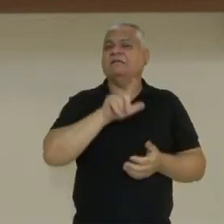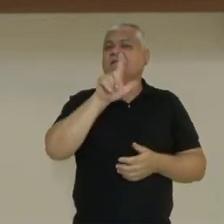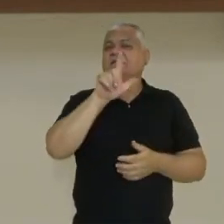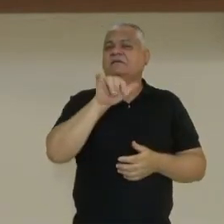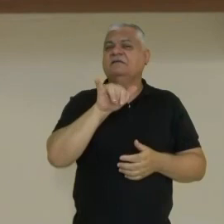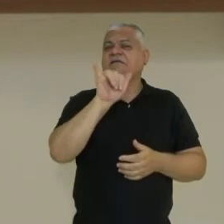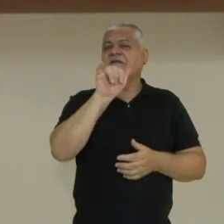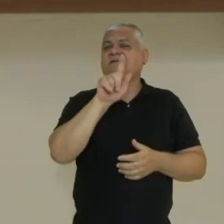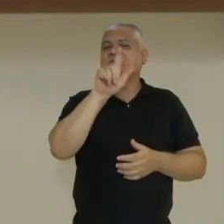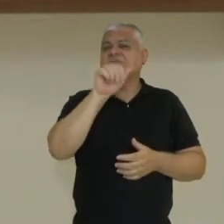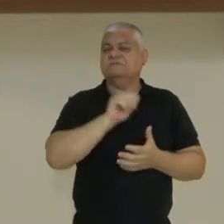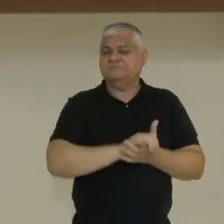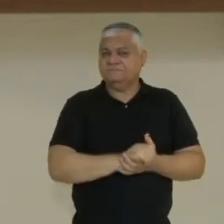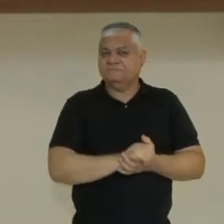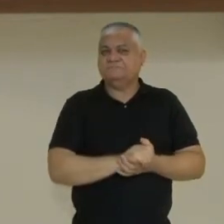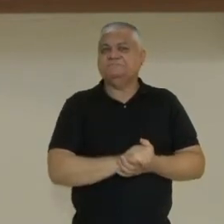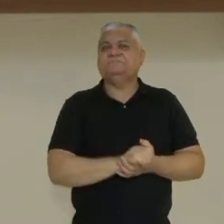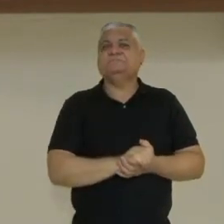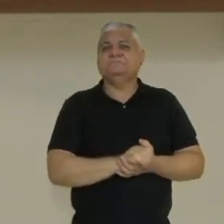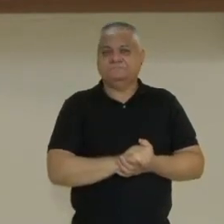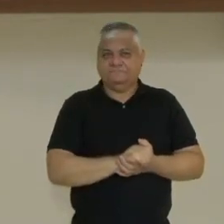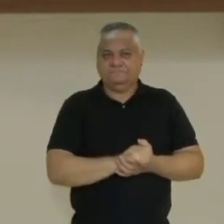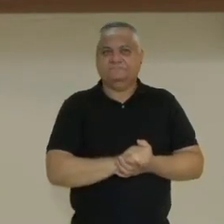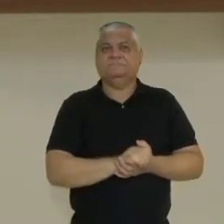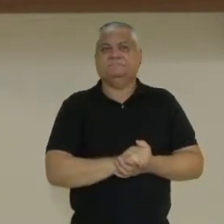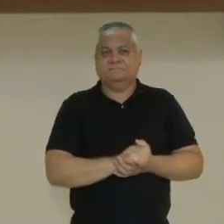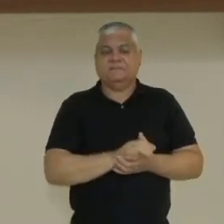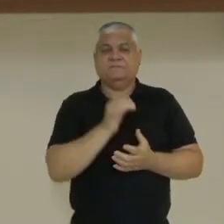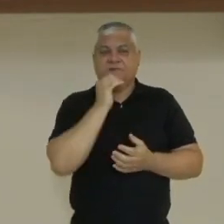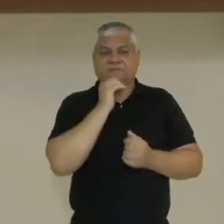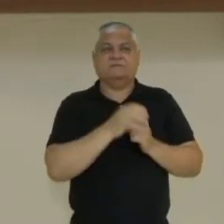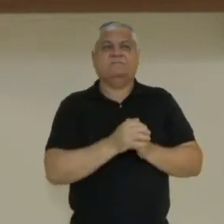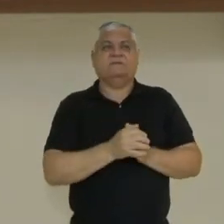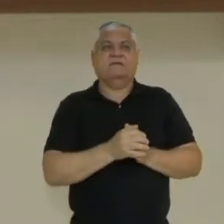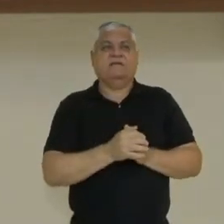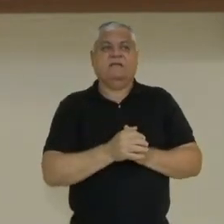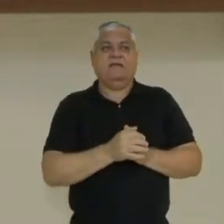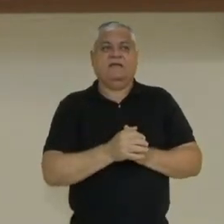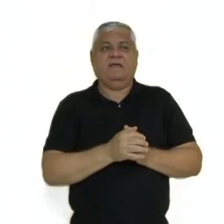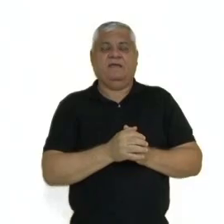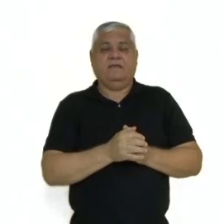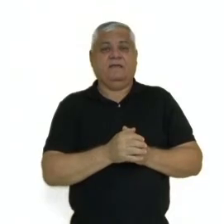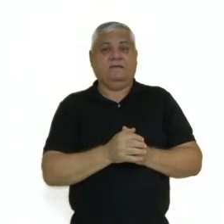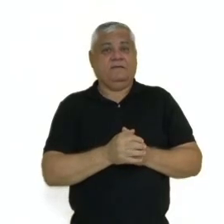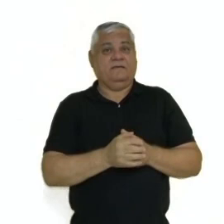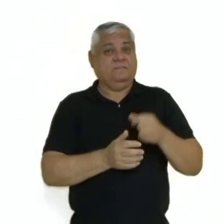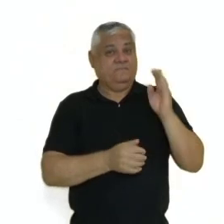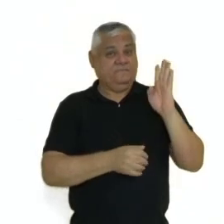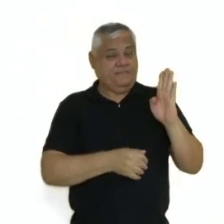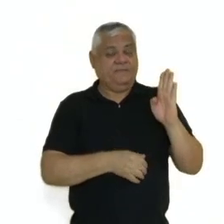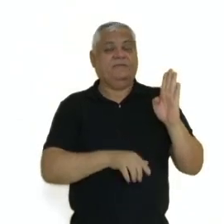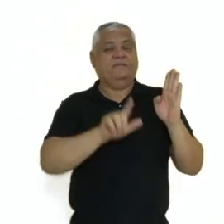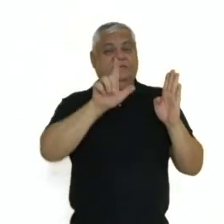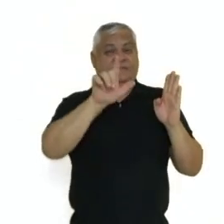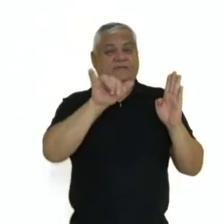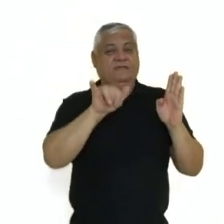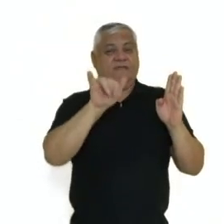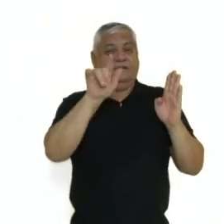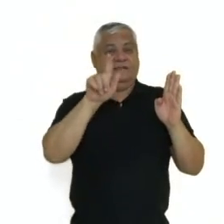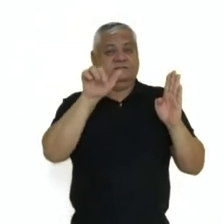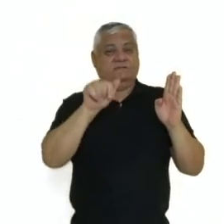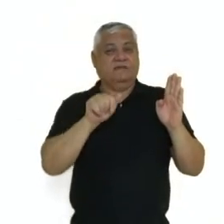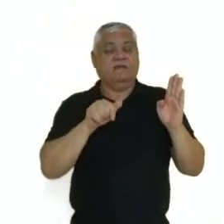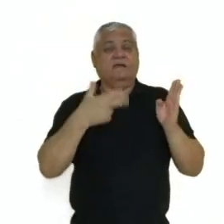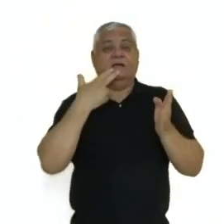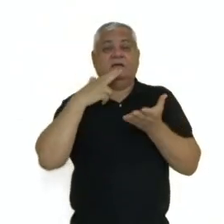Fagundes Telles e de Clarice? Então, ao retomarmos as cartas, nós vimos que a Lígia escreveu para o Érico Veríssimo